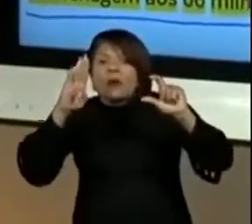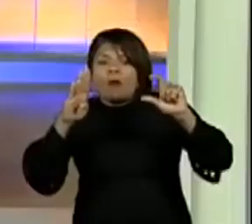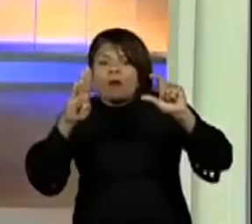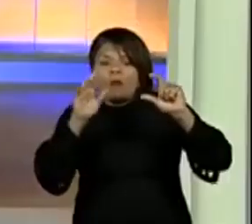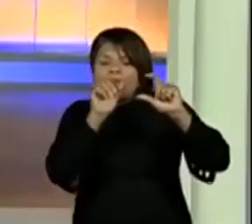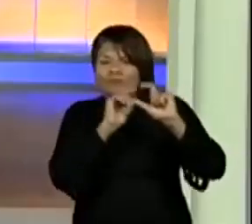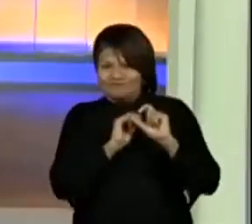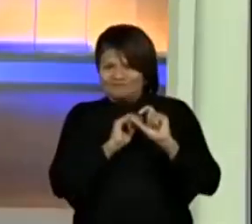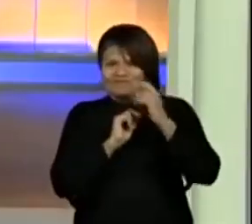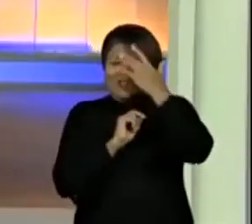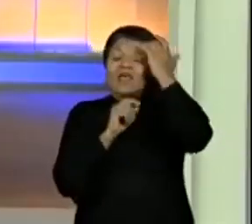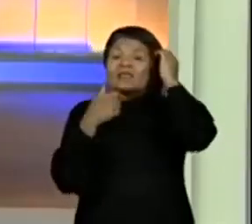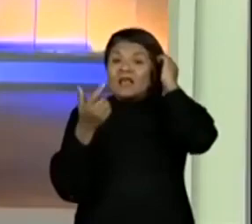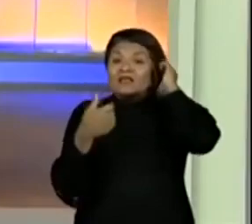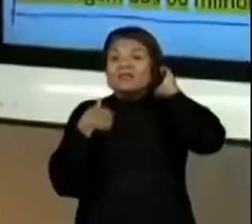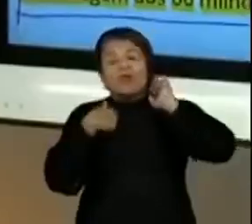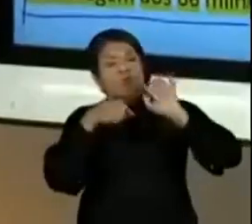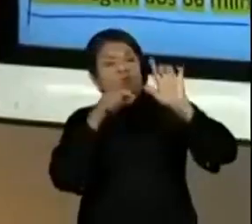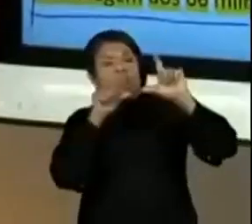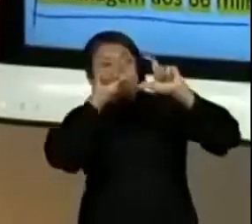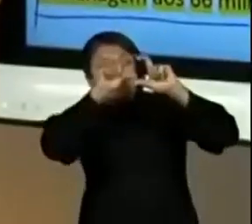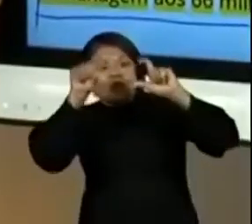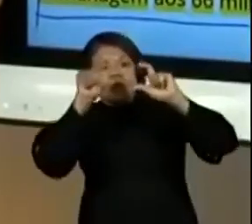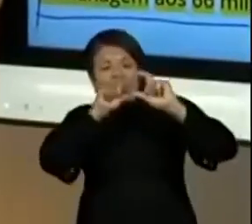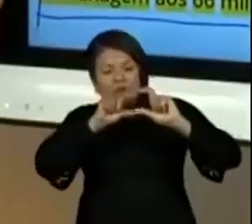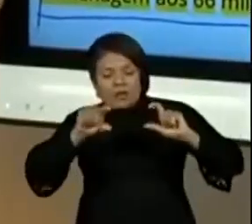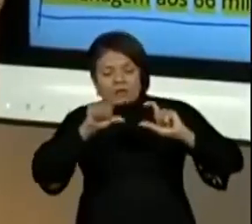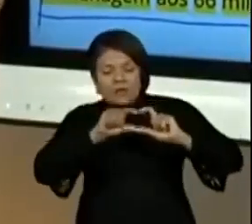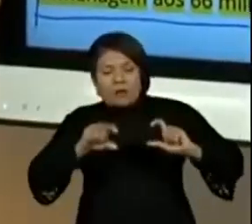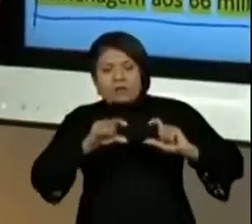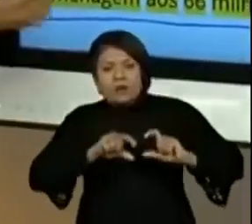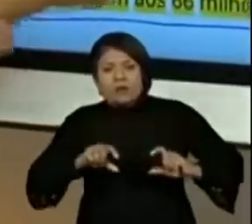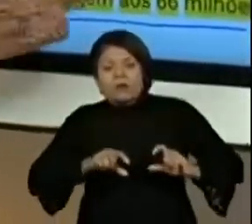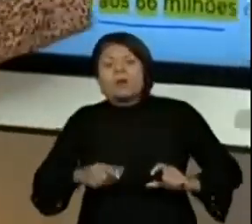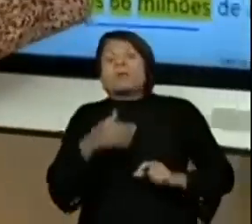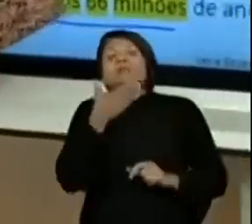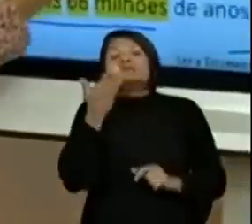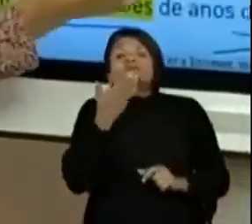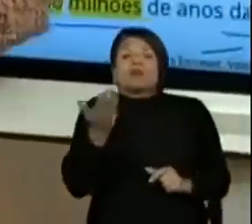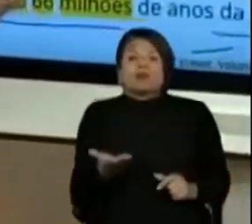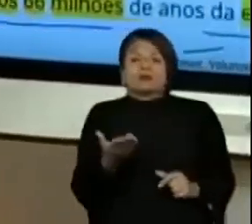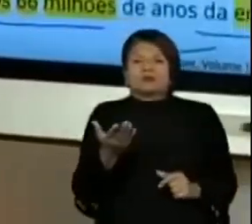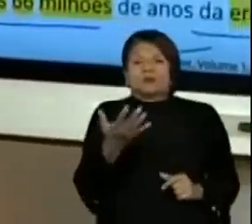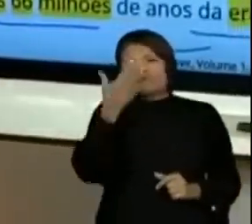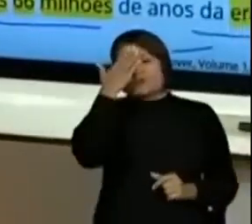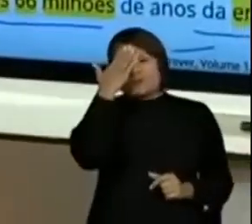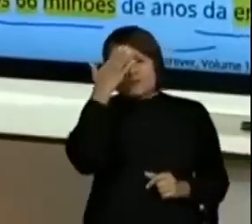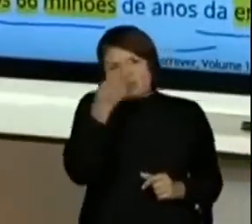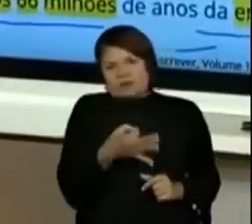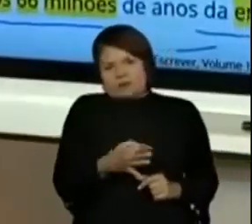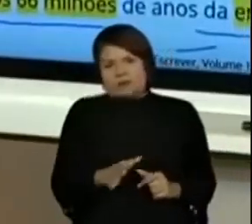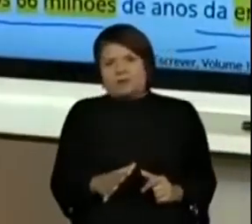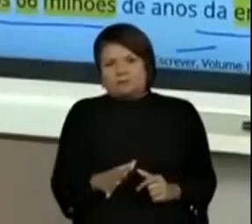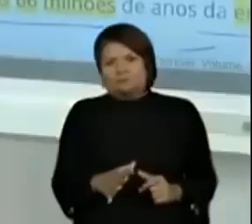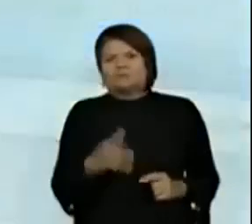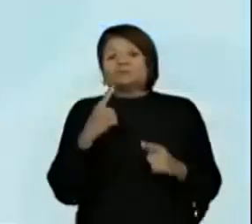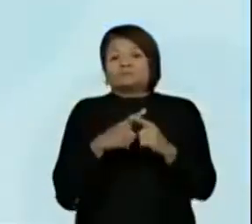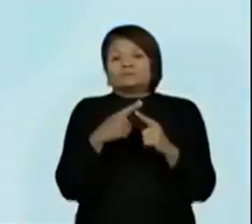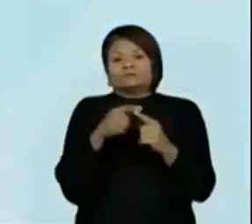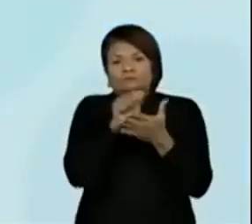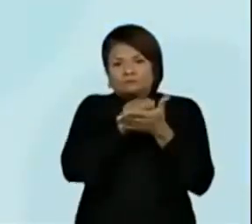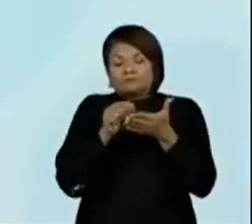separei em parágrafos que fica mais fácil para vocês compreenderem. E aqui, ó, o uso do marca-texto que vocês tanto